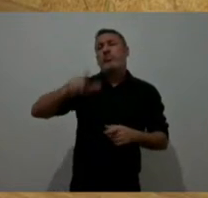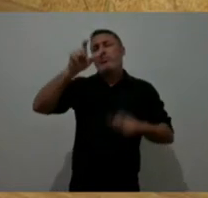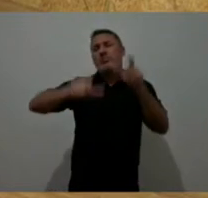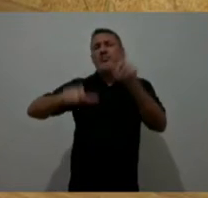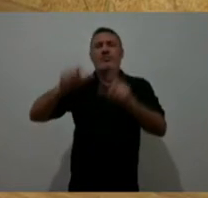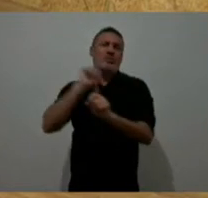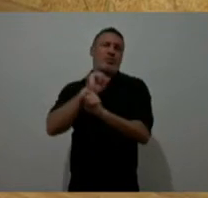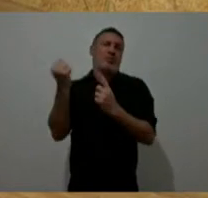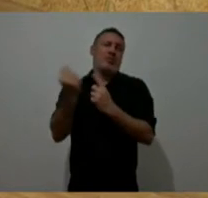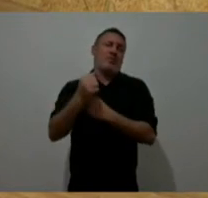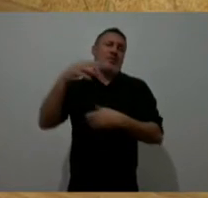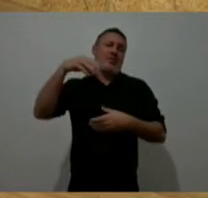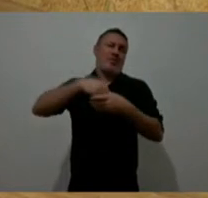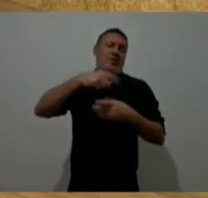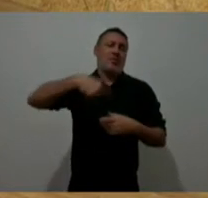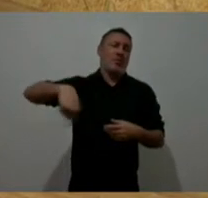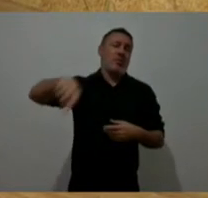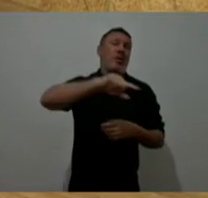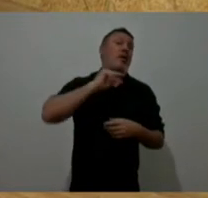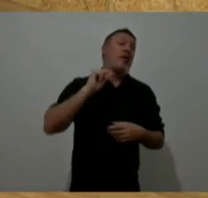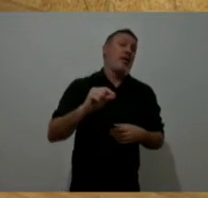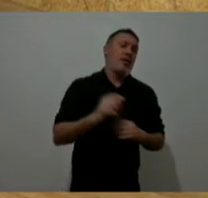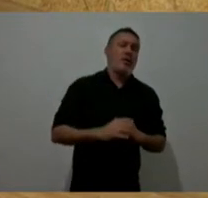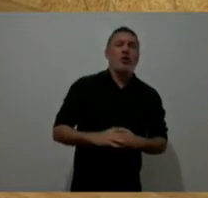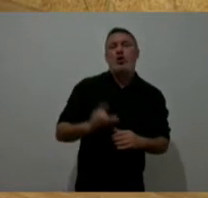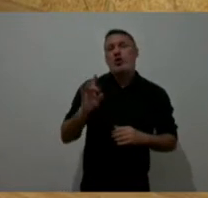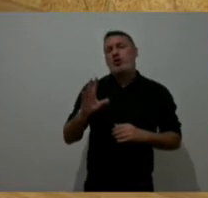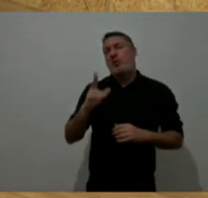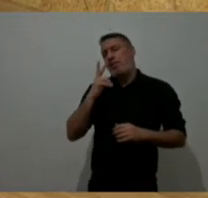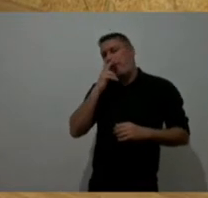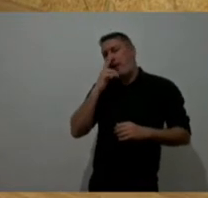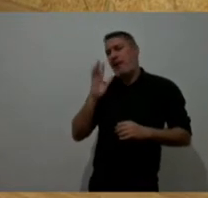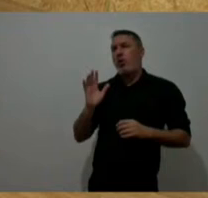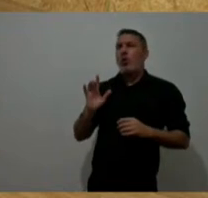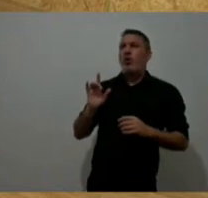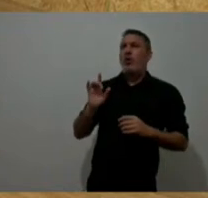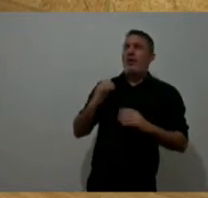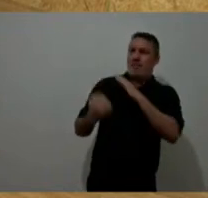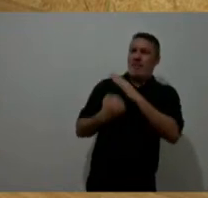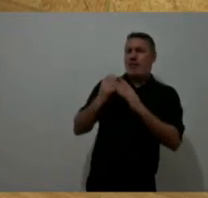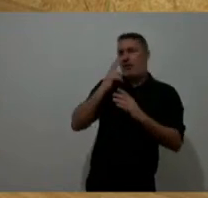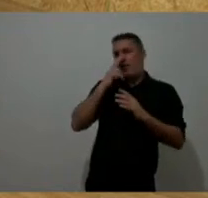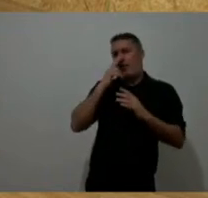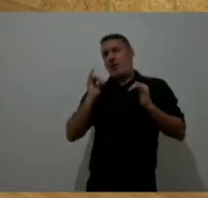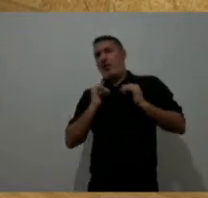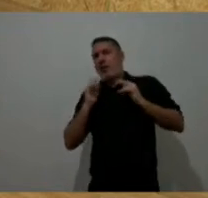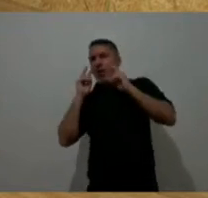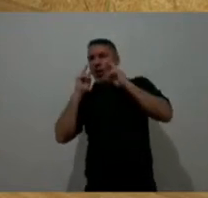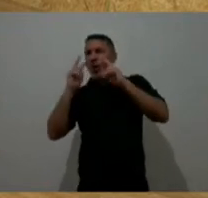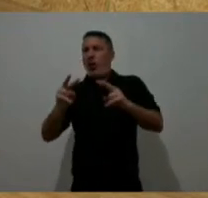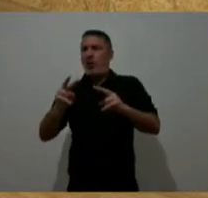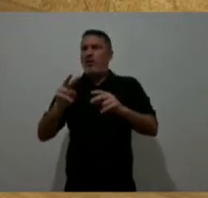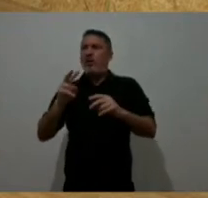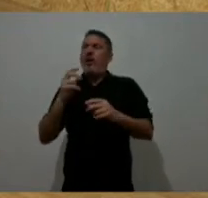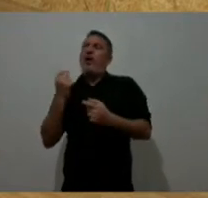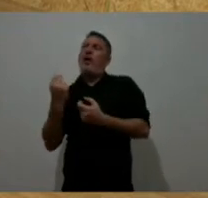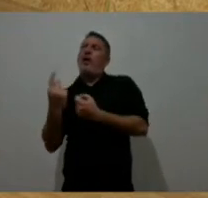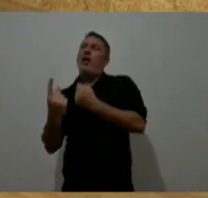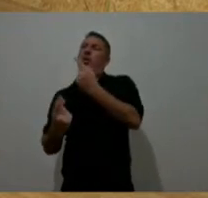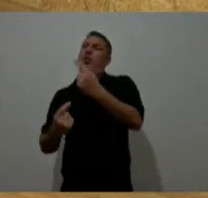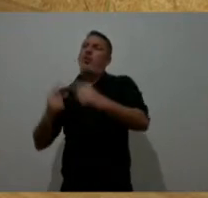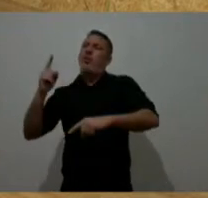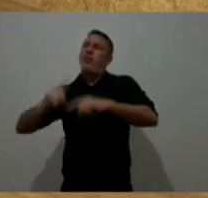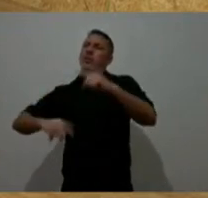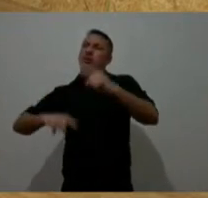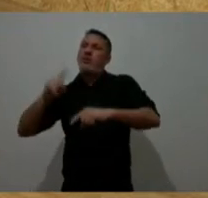ao invés de ficar sonhando com produtos que vai demorar um século para a sociedade se equalizar e ser mais